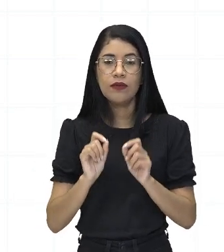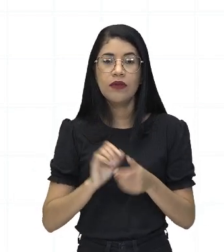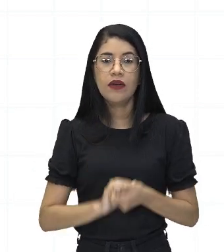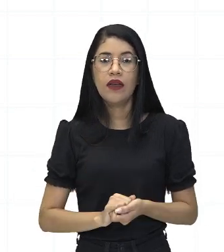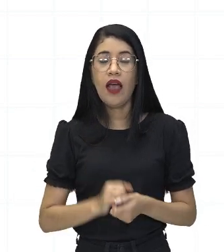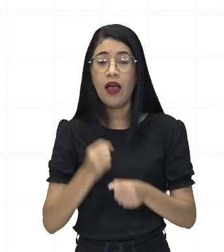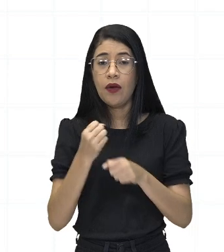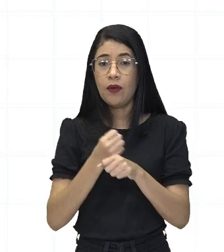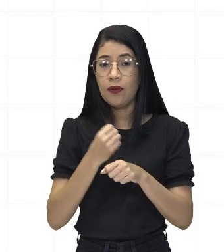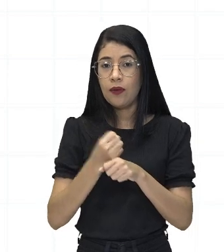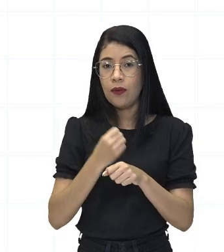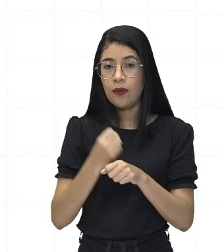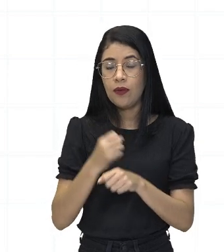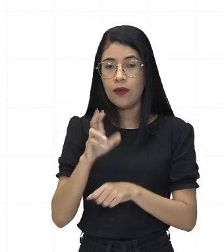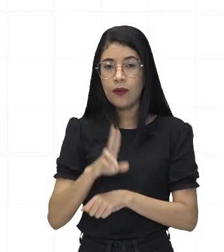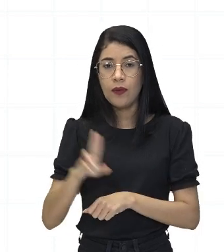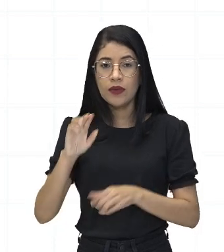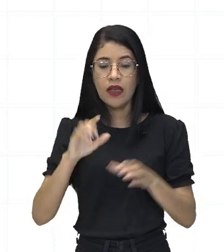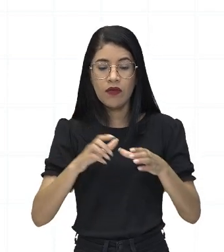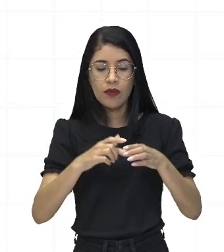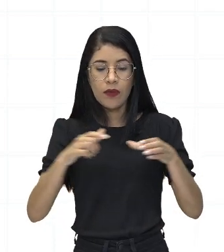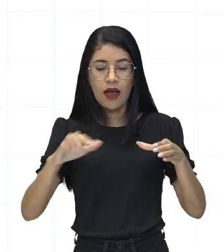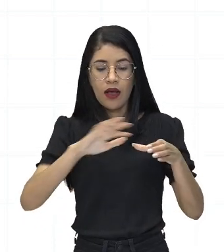construção que utilizava o arco,